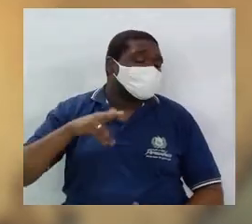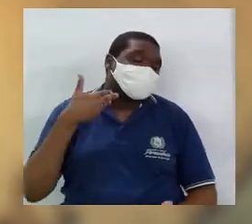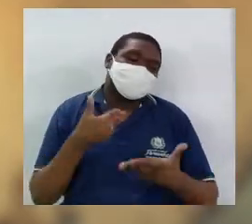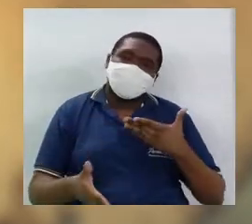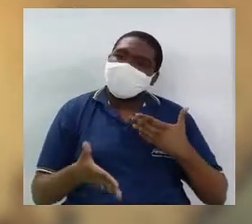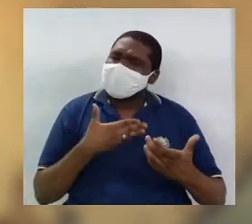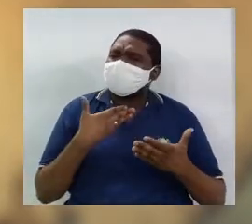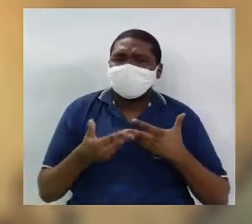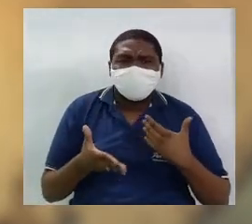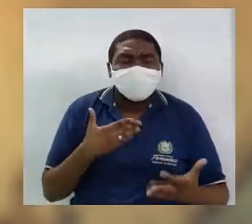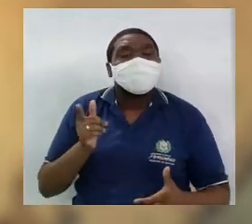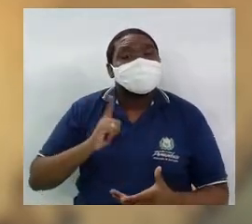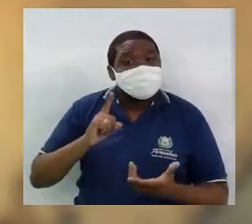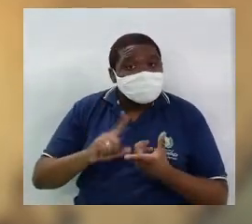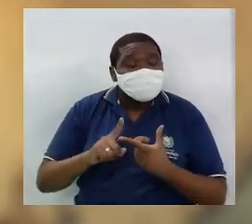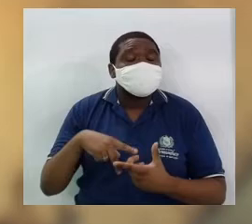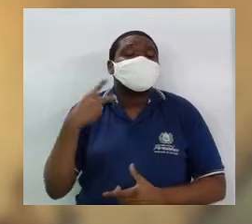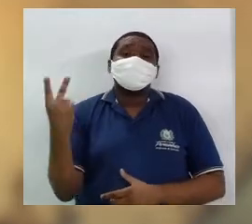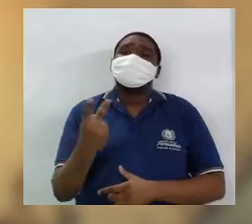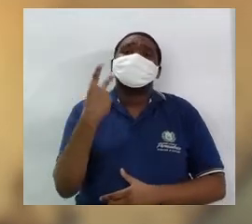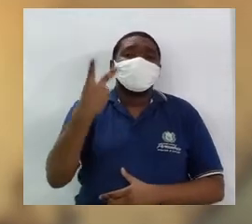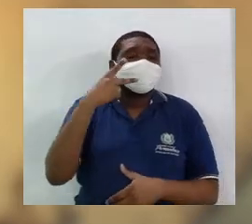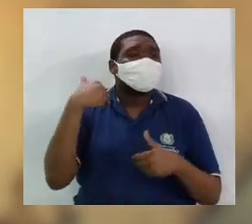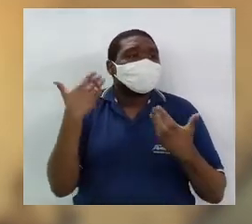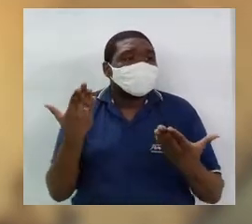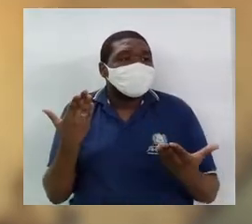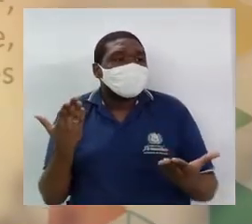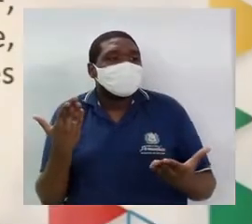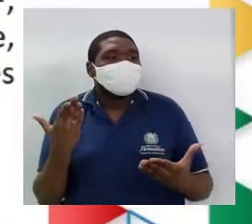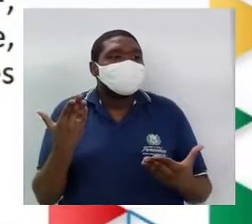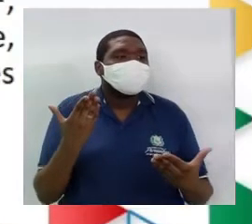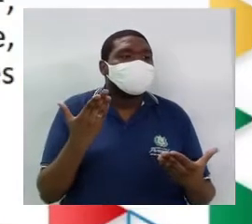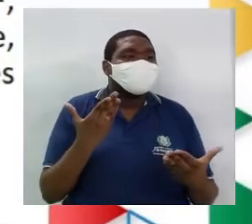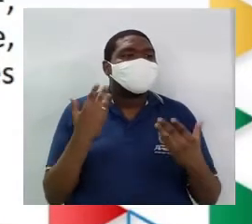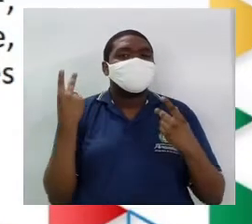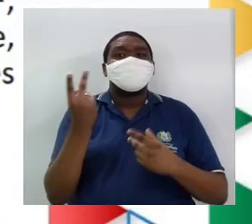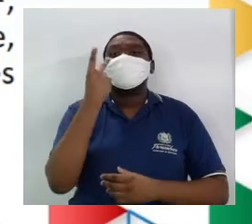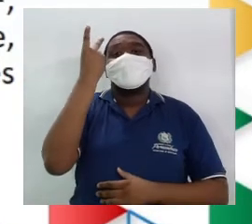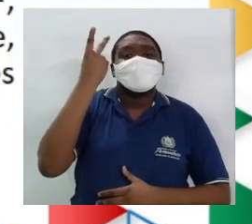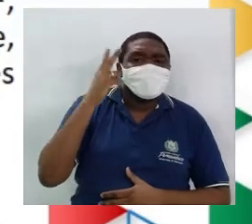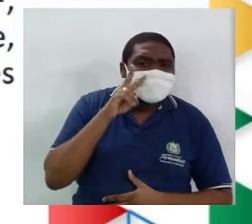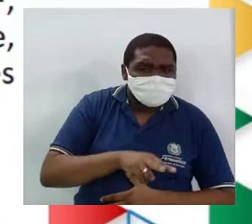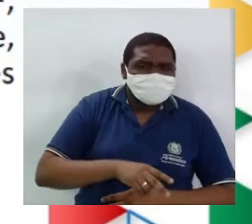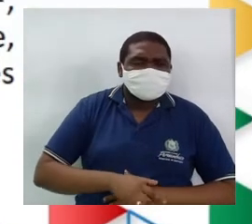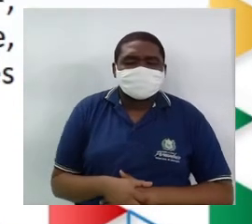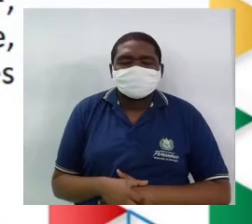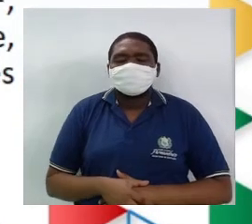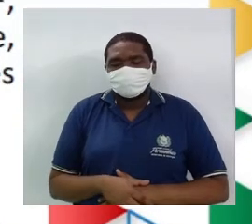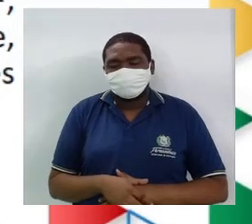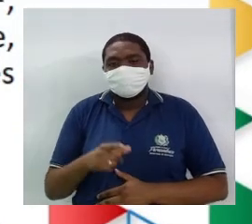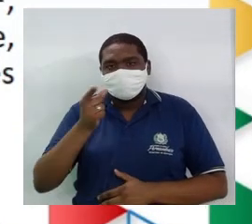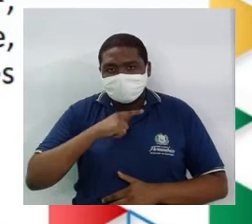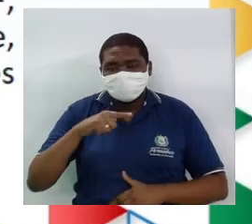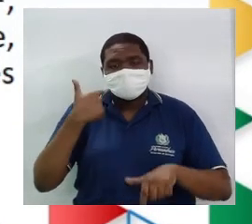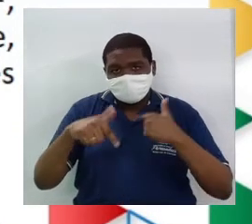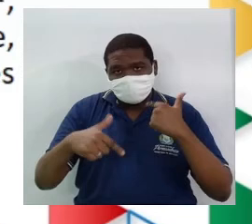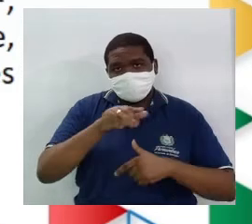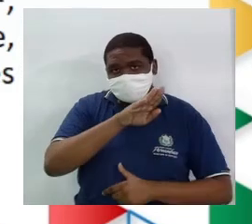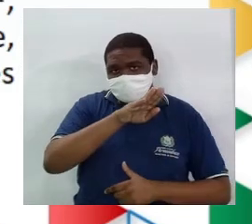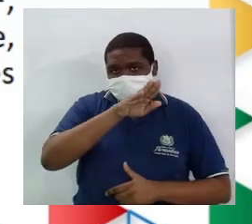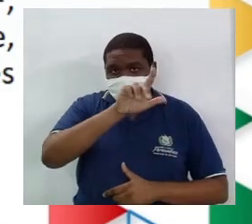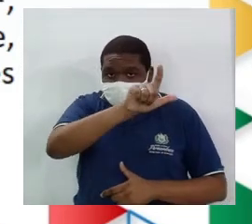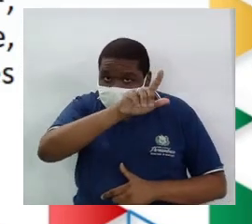os seus valores. Quais serão os valores? Acompanhe. Vamos ver os valores. As ações da LBV